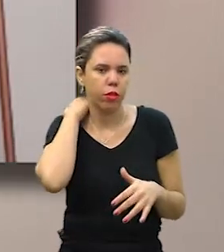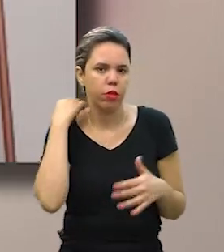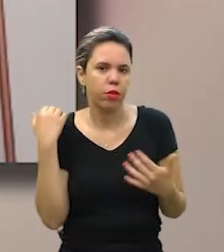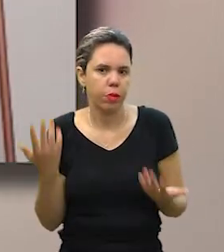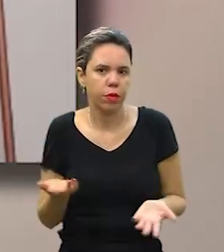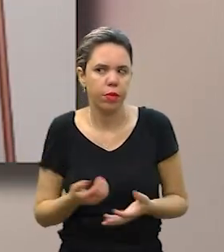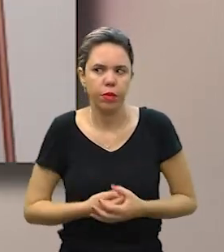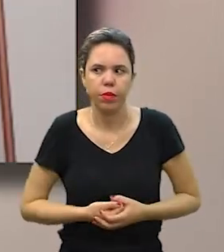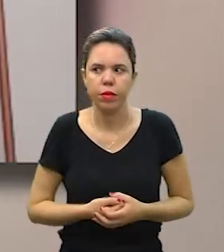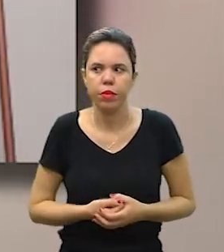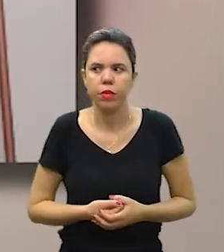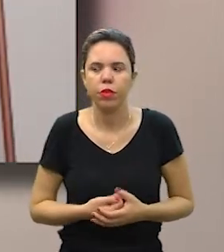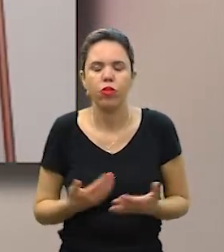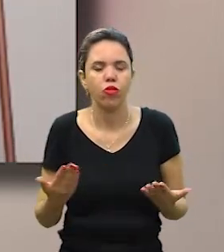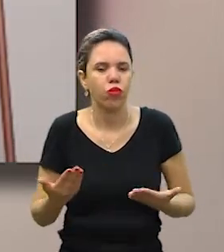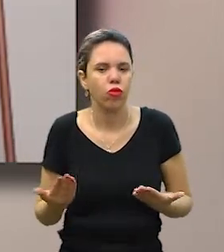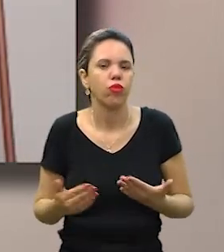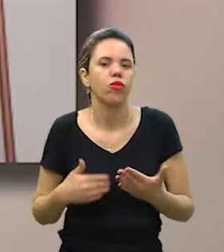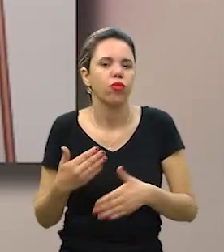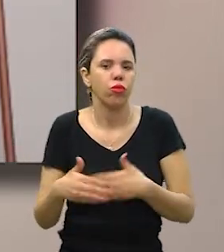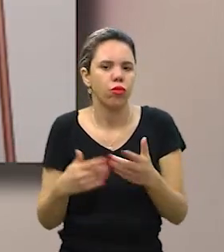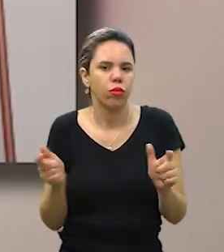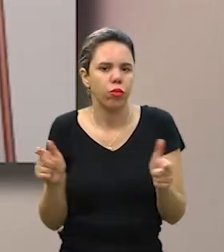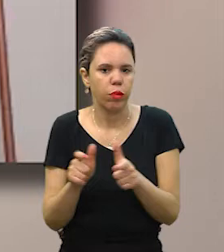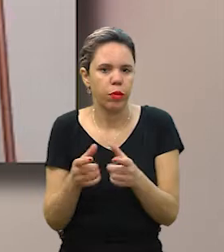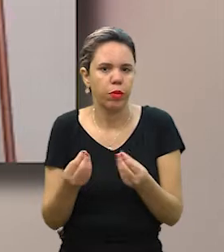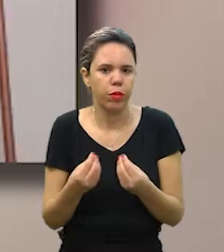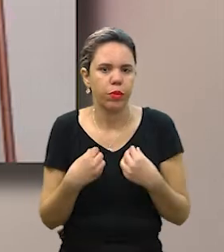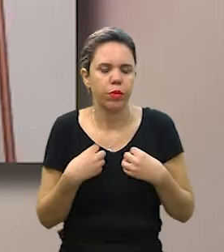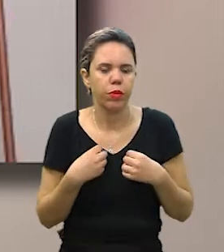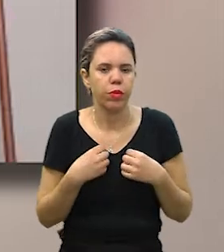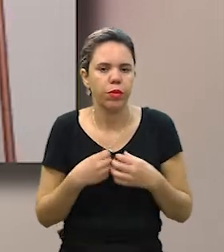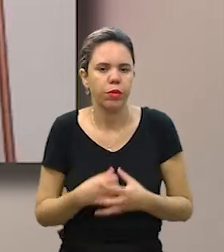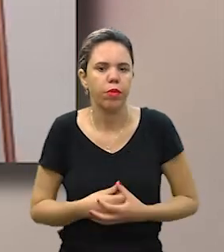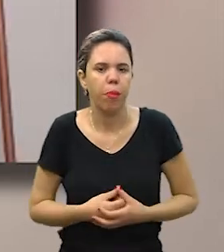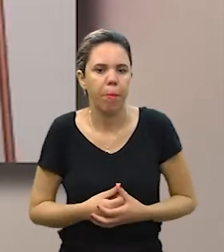enfim. Hoje em dia diminuiu muito,